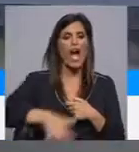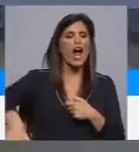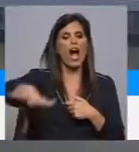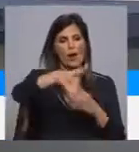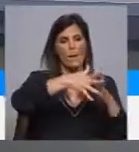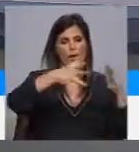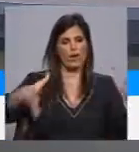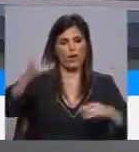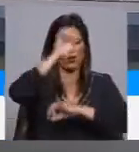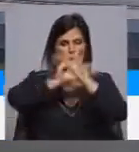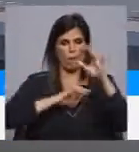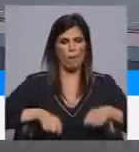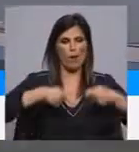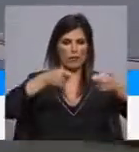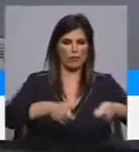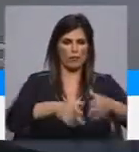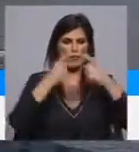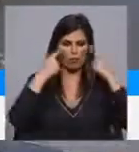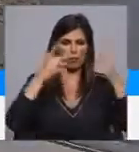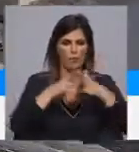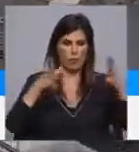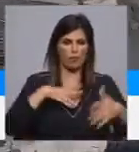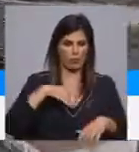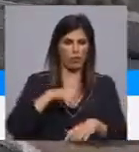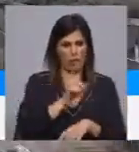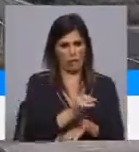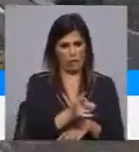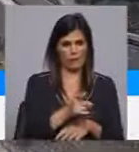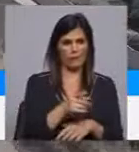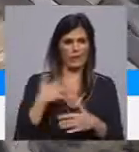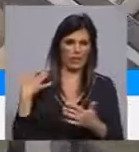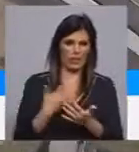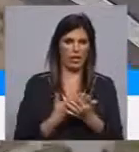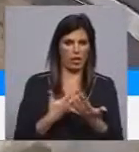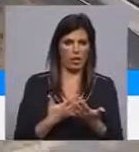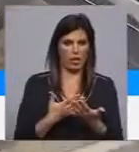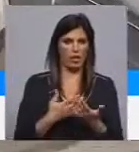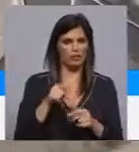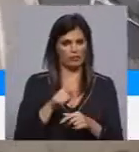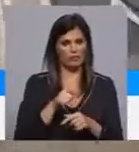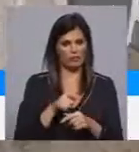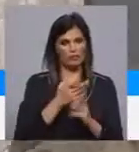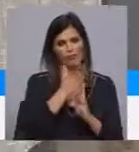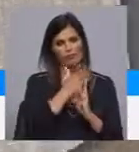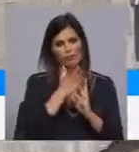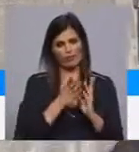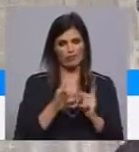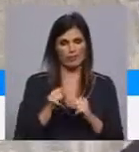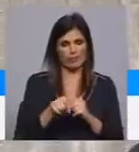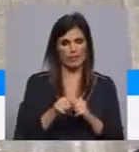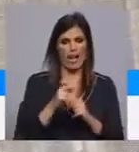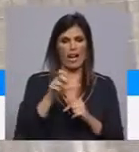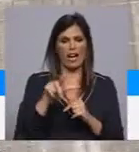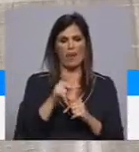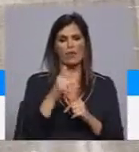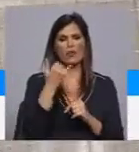também o maior investimento público alguma vez realizado em Portugal. Até agora, o empreendimento de fins múltiplos de Alqueva custou